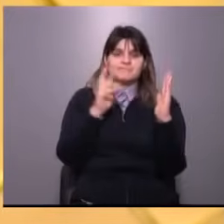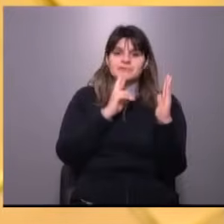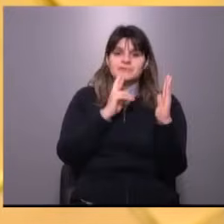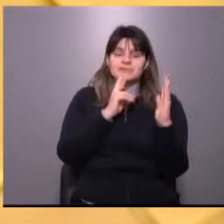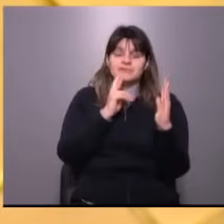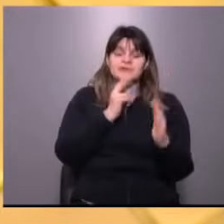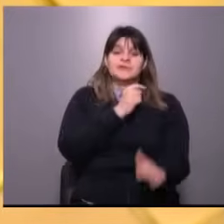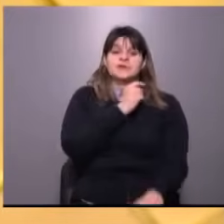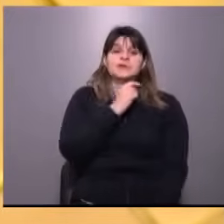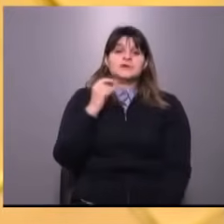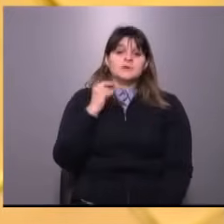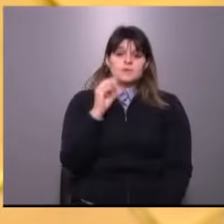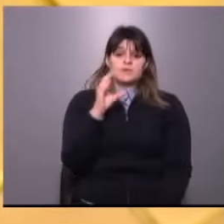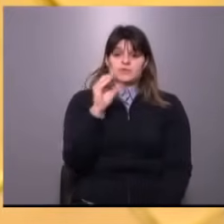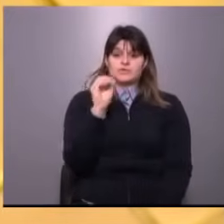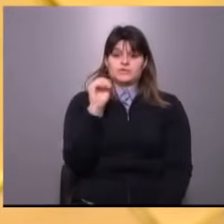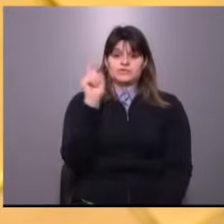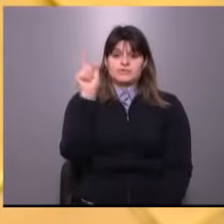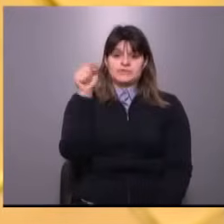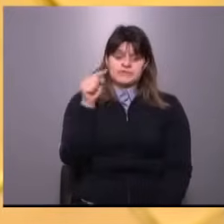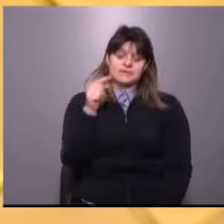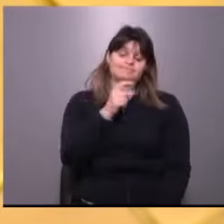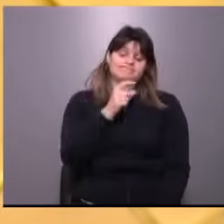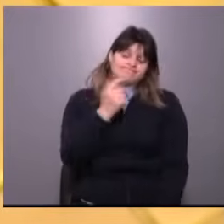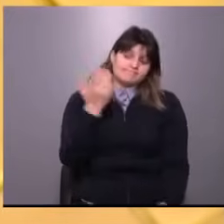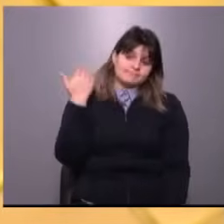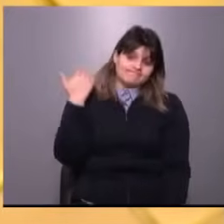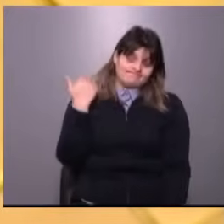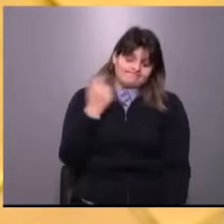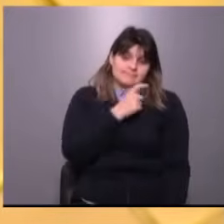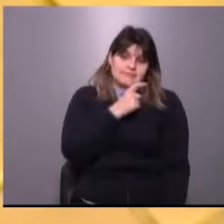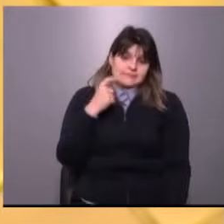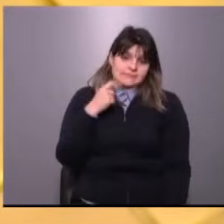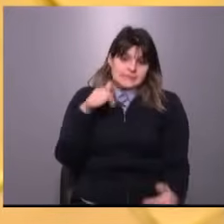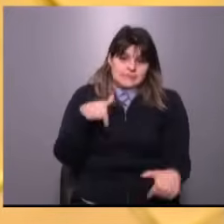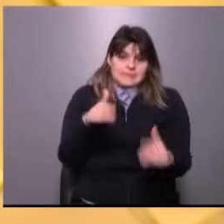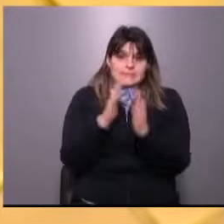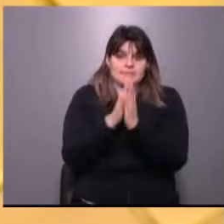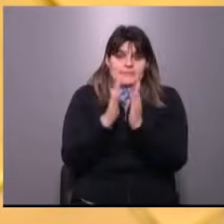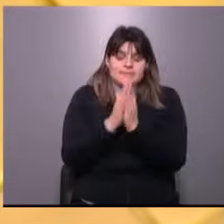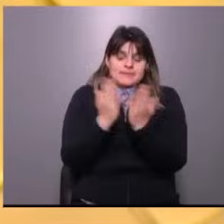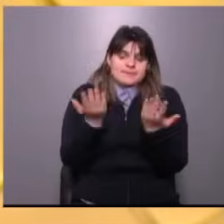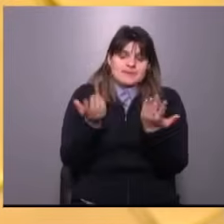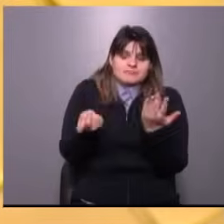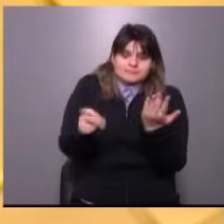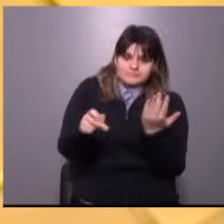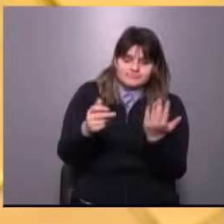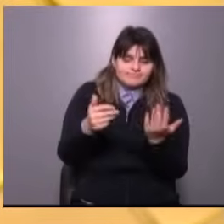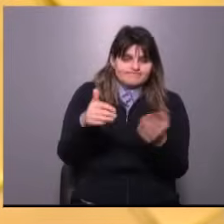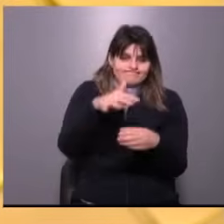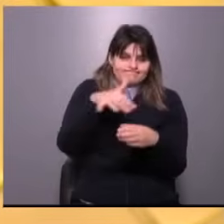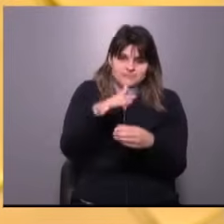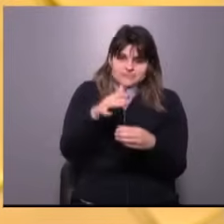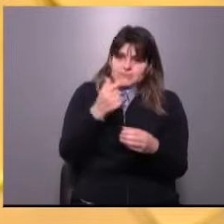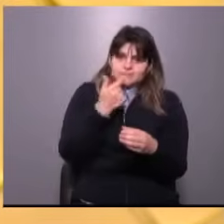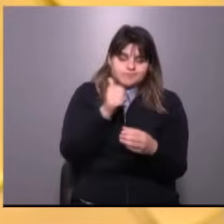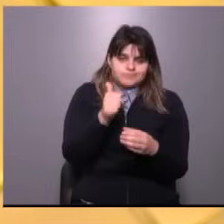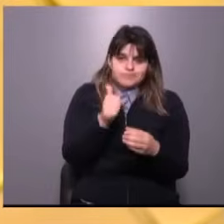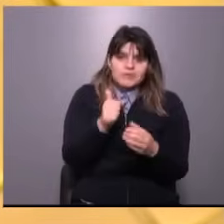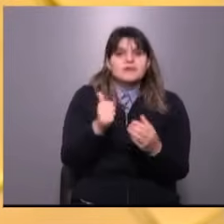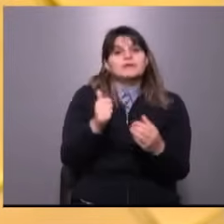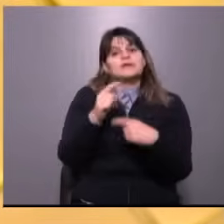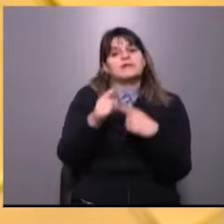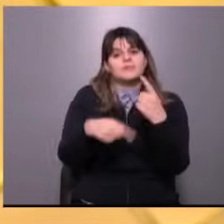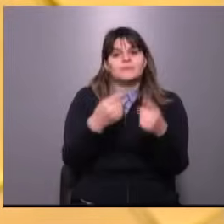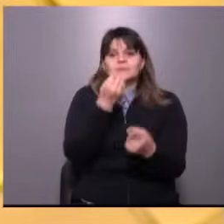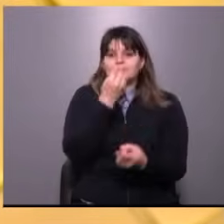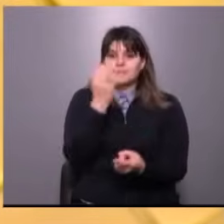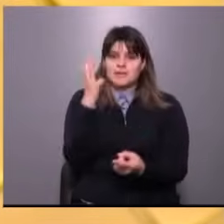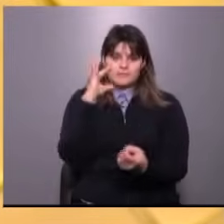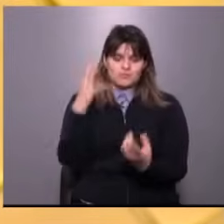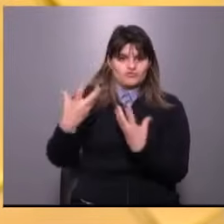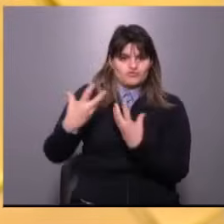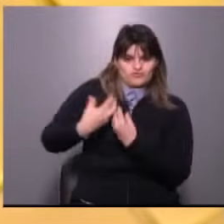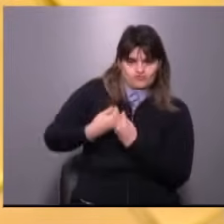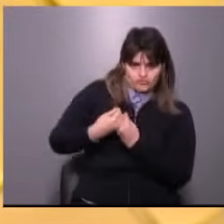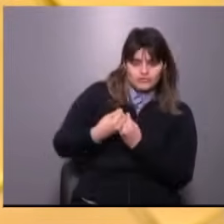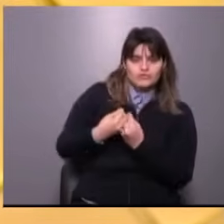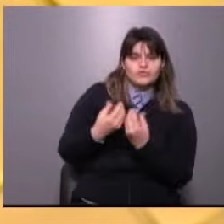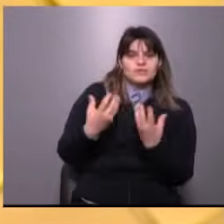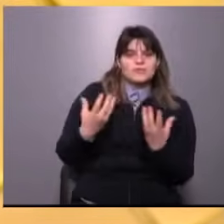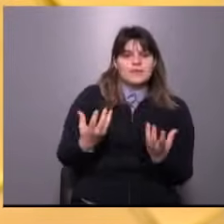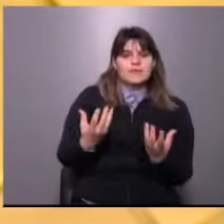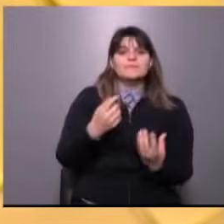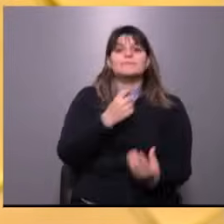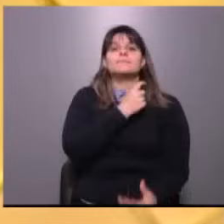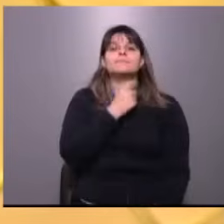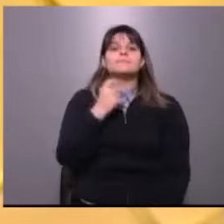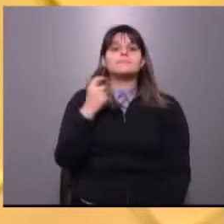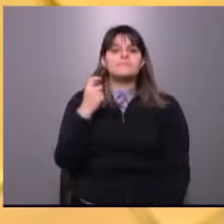Dom José, que deveria presidir esta celebração, teve um imprevisto de última hora e não pode estar presente, juntar-se-á a nós a seguir para o